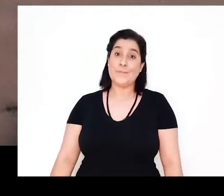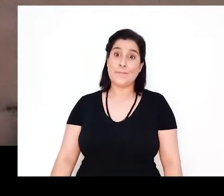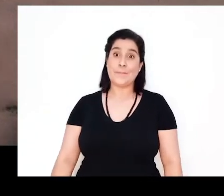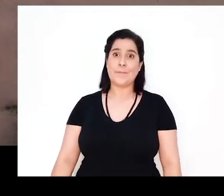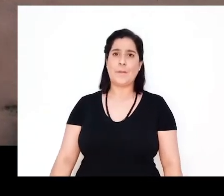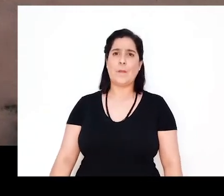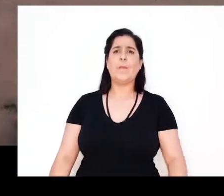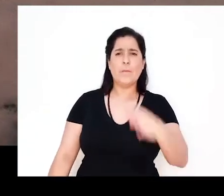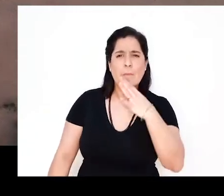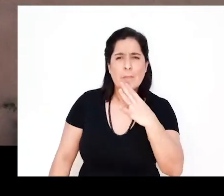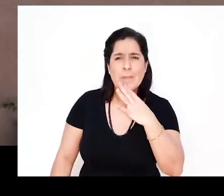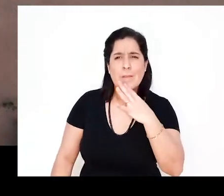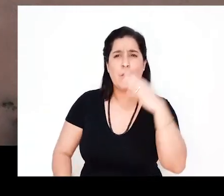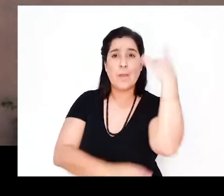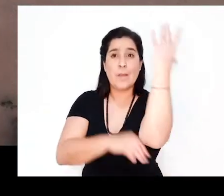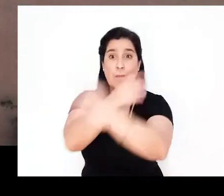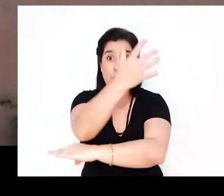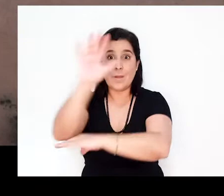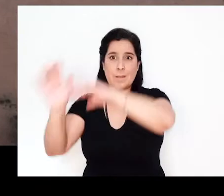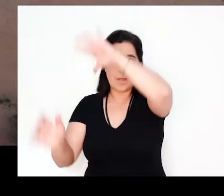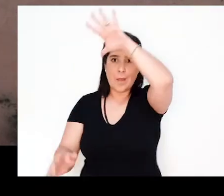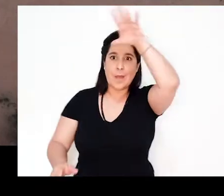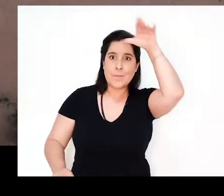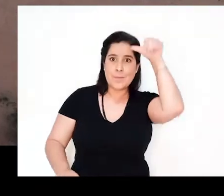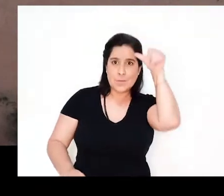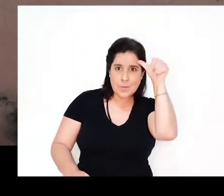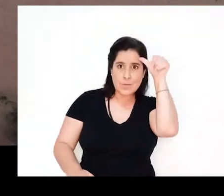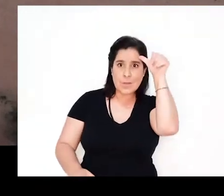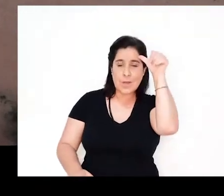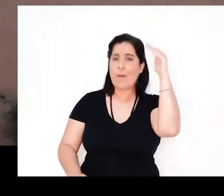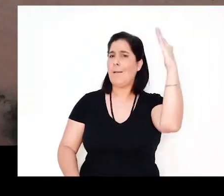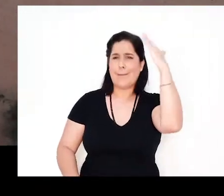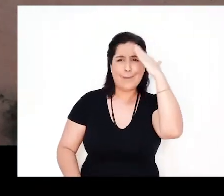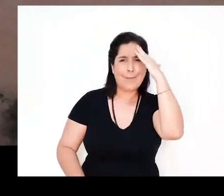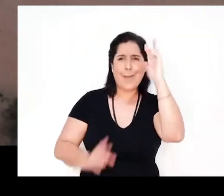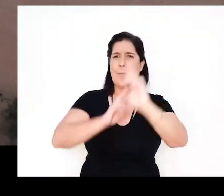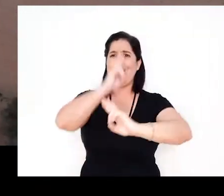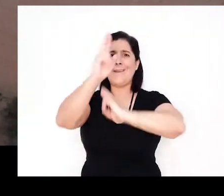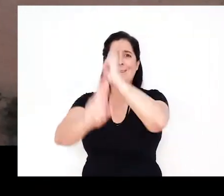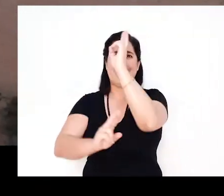Bom, e para quem vive na selva amazônica, é impossível não contar sobre suas relações com a água.